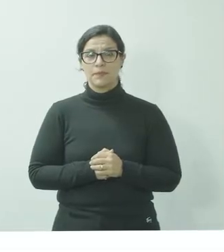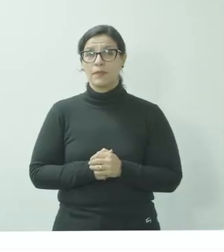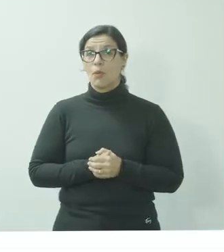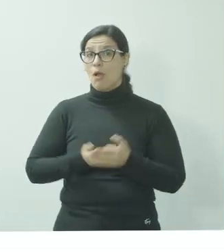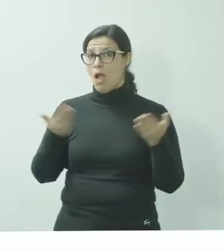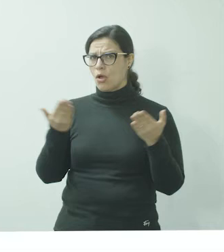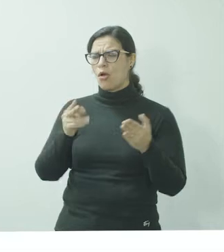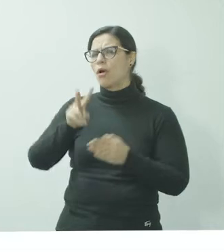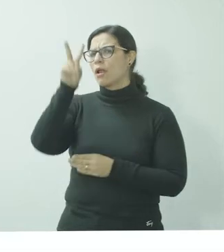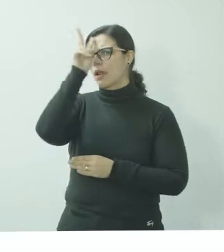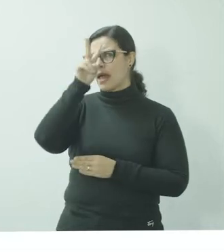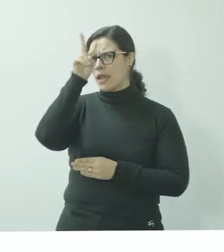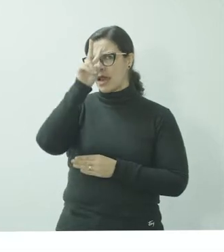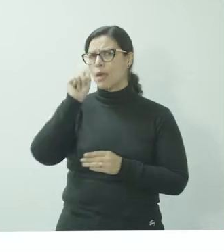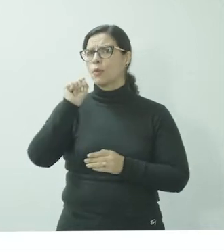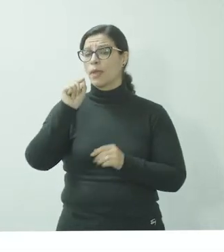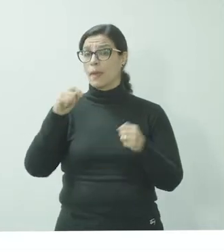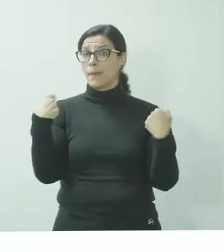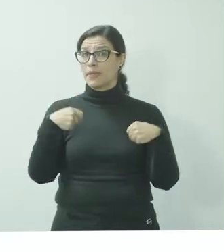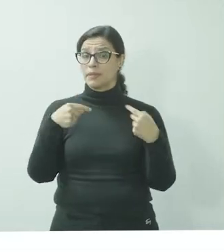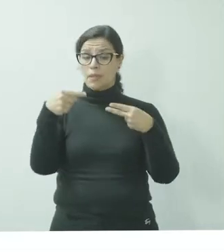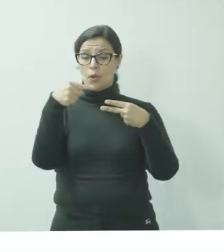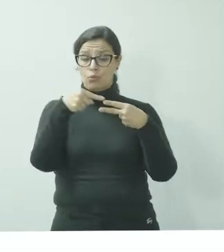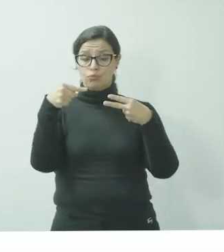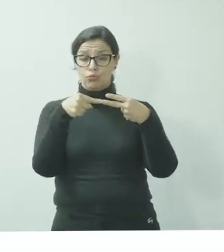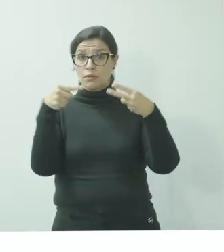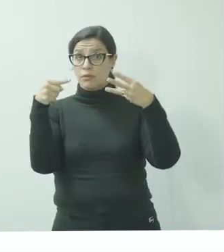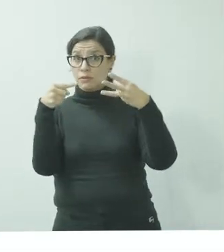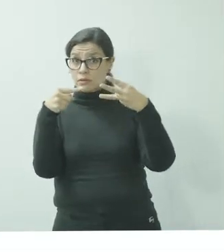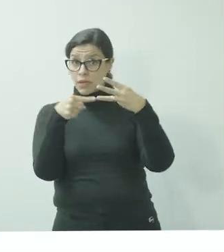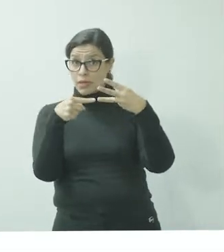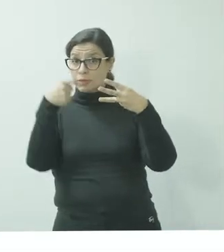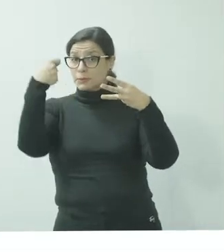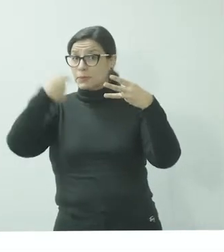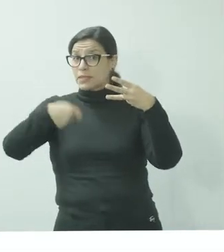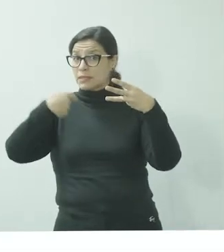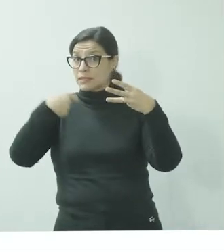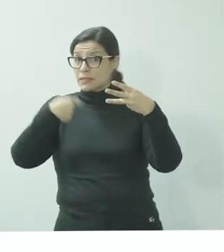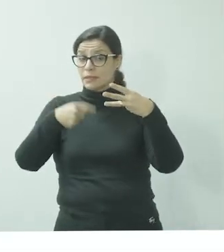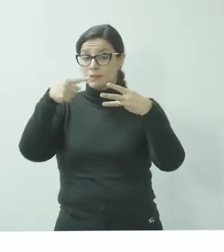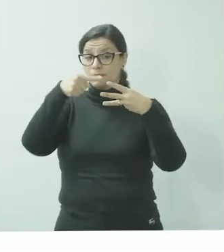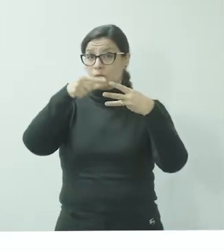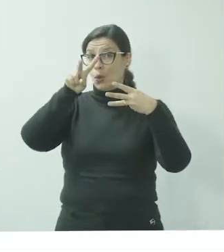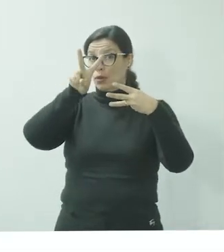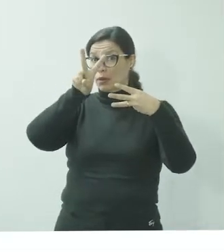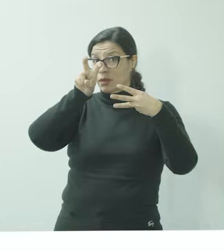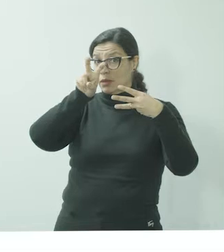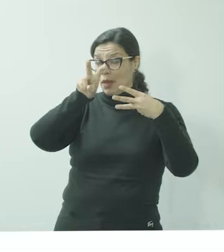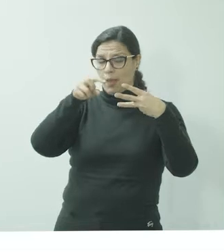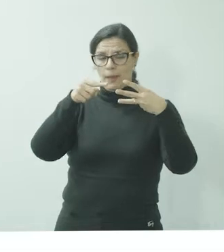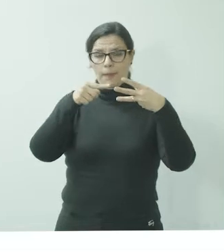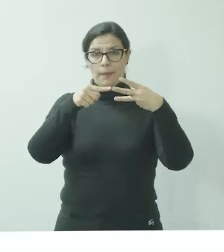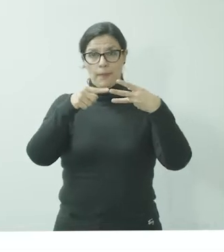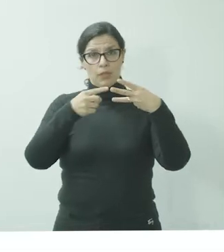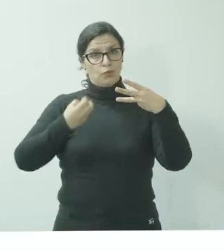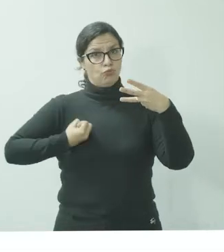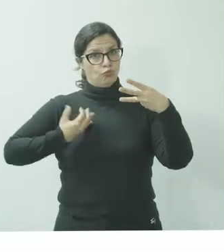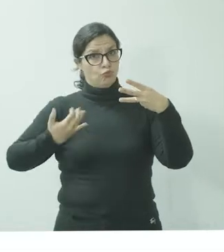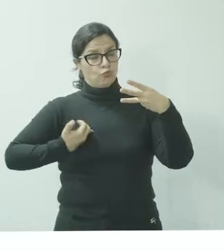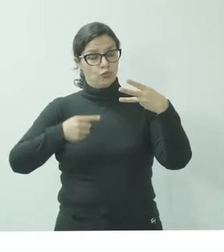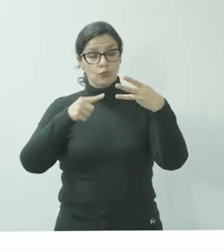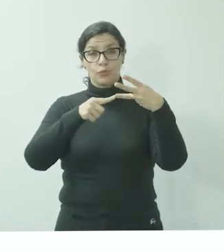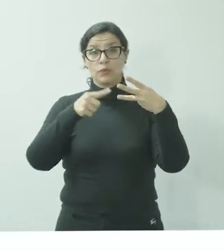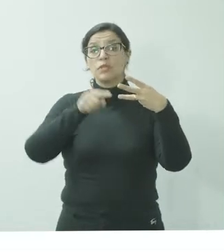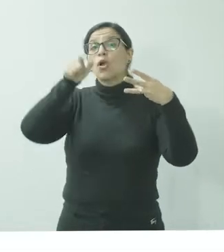vocês então lembrem-se dos elementos que precisam ter no gráfico o título